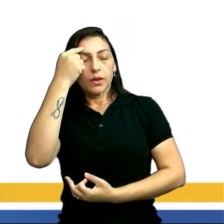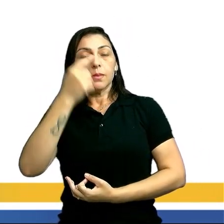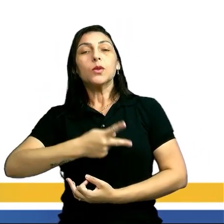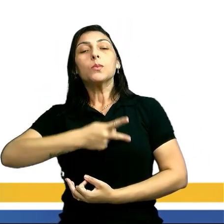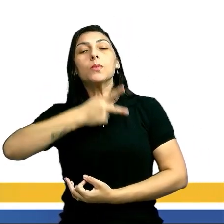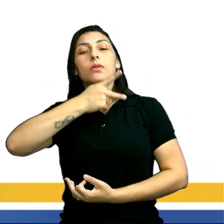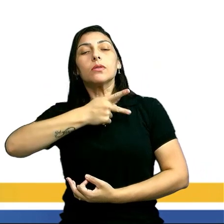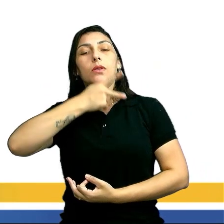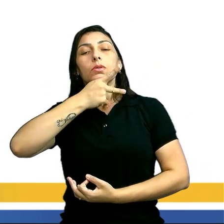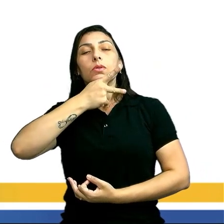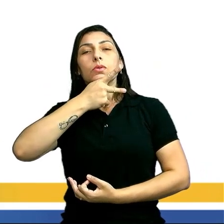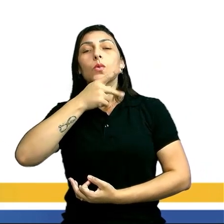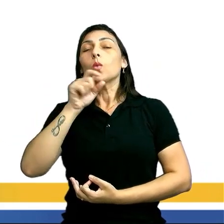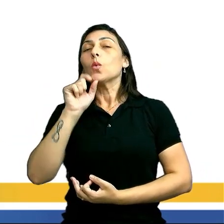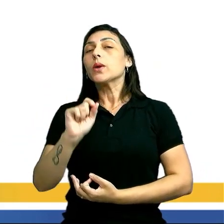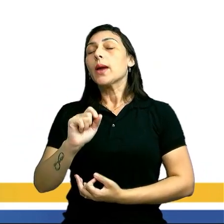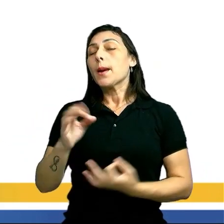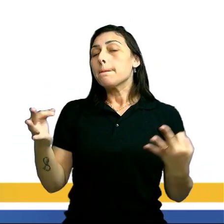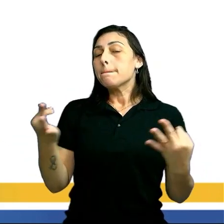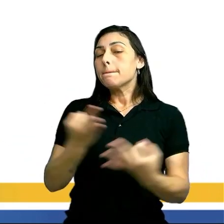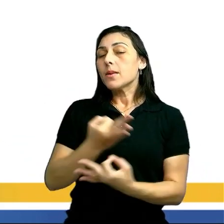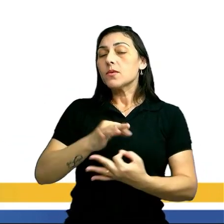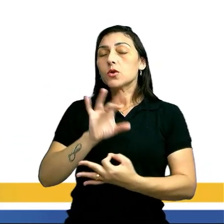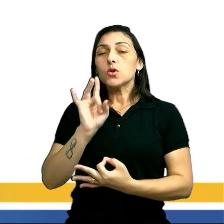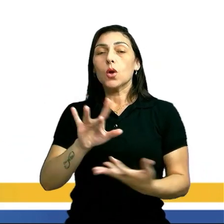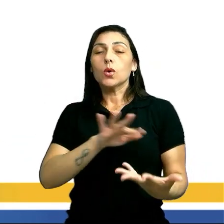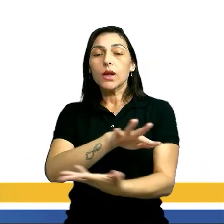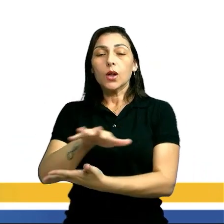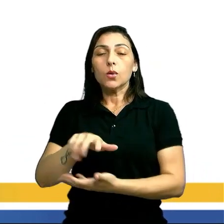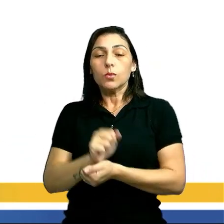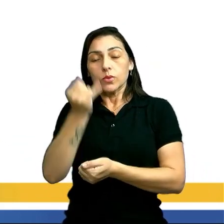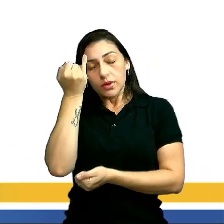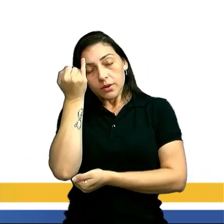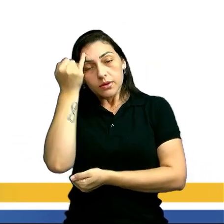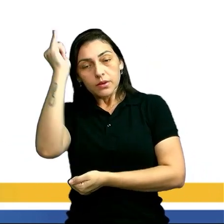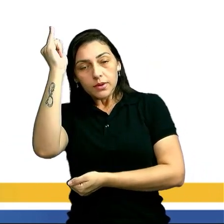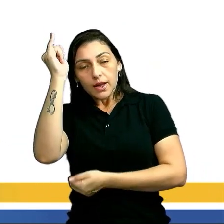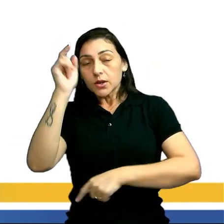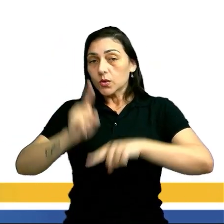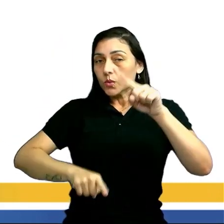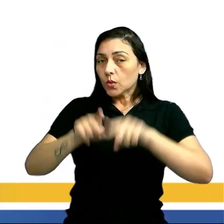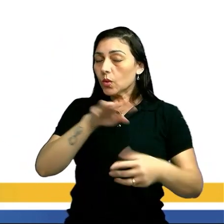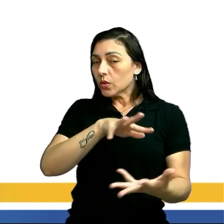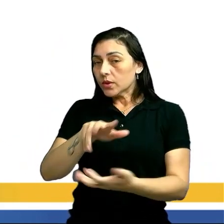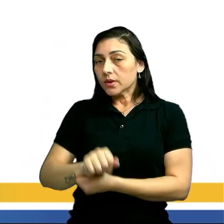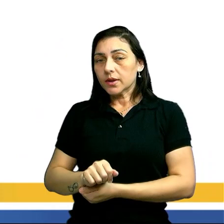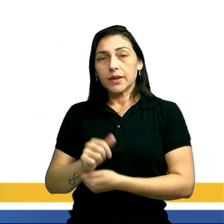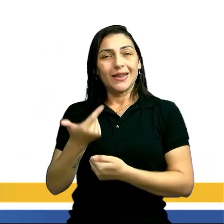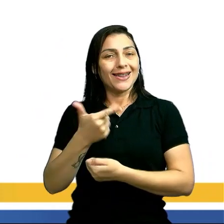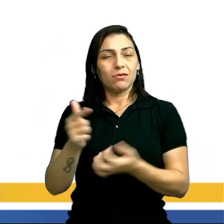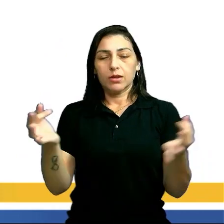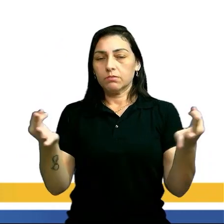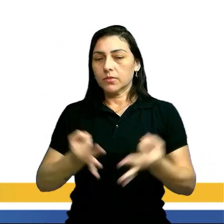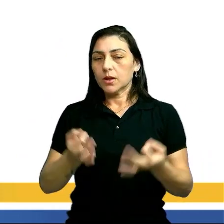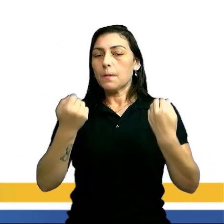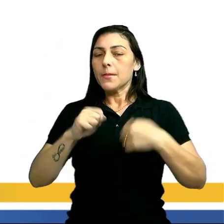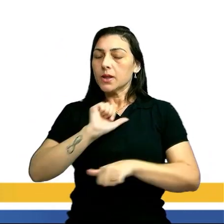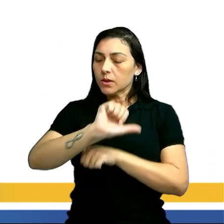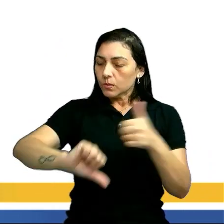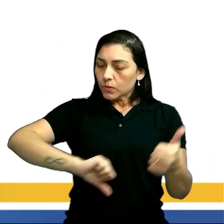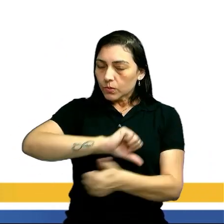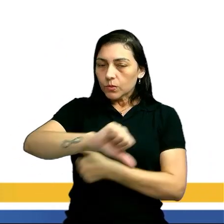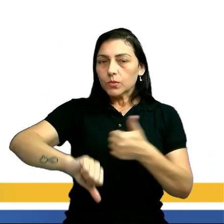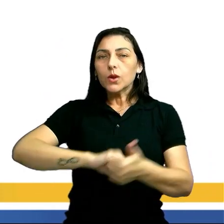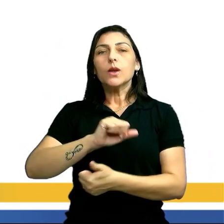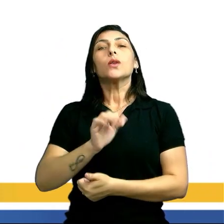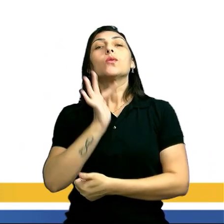Platão. O que é perfeito é só aquilo que está no mundo das ideias. O que está no mundo das coisas é imperfeito, precisa de reforma